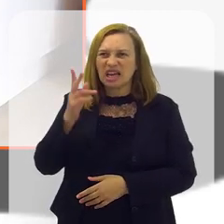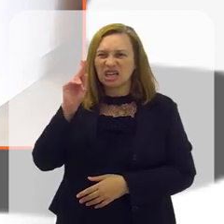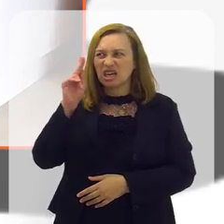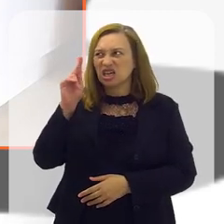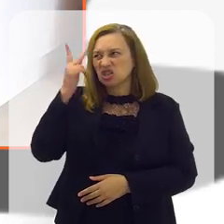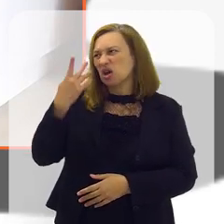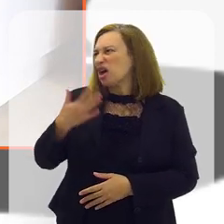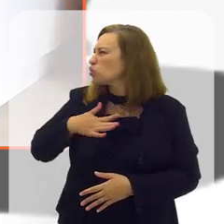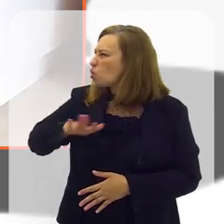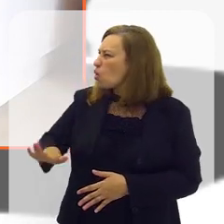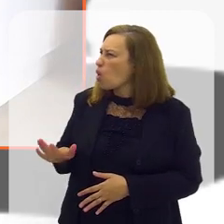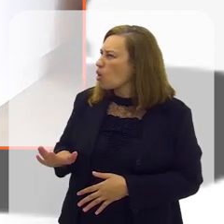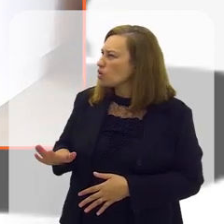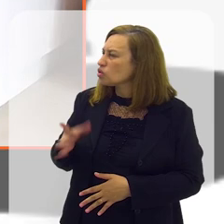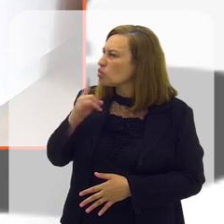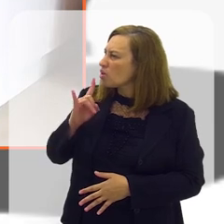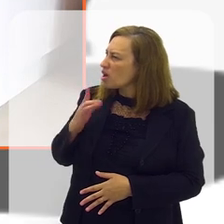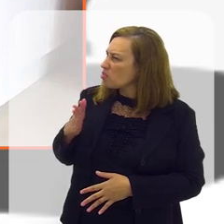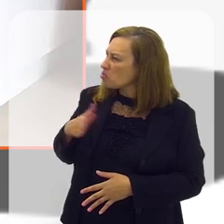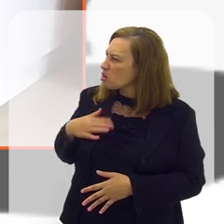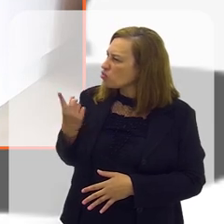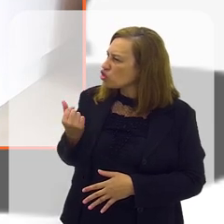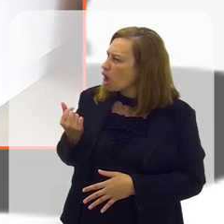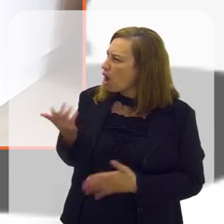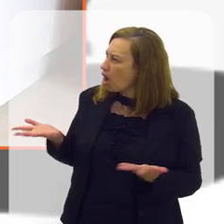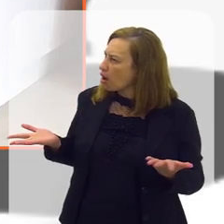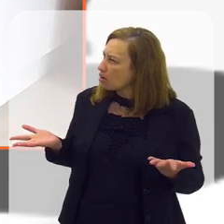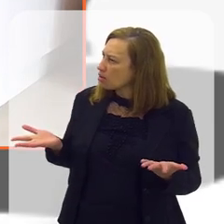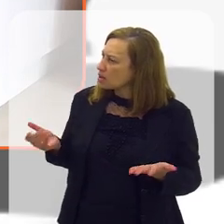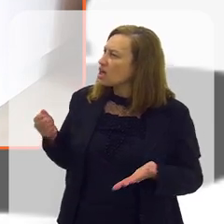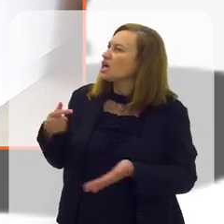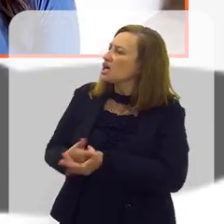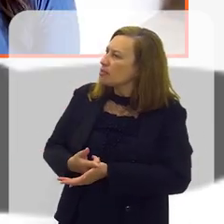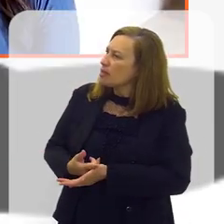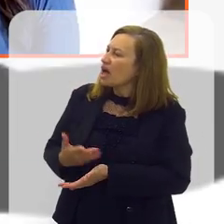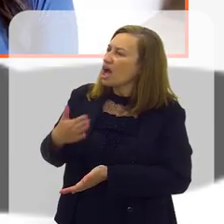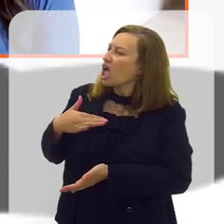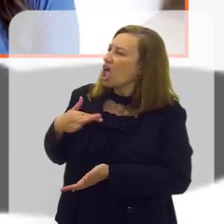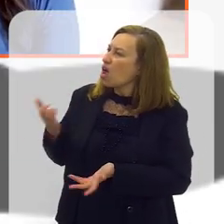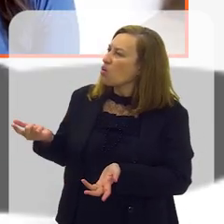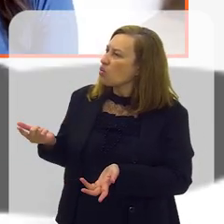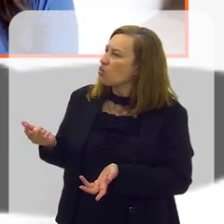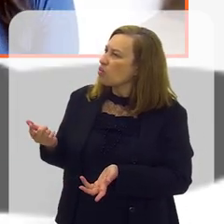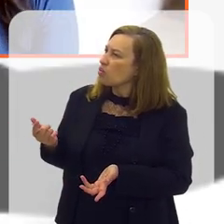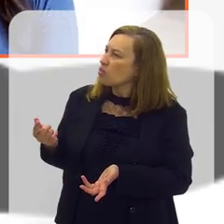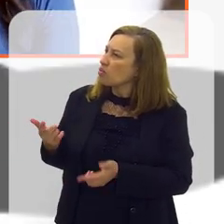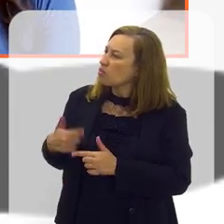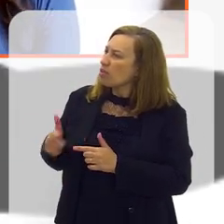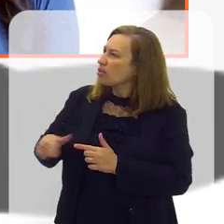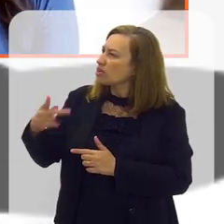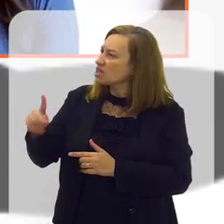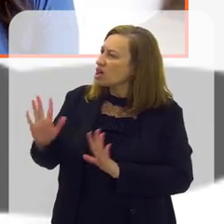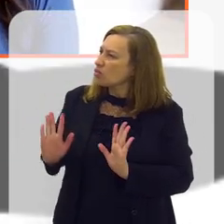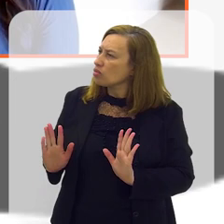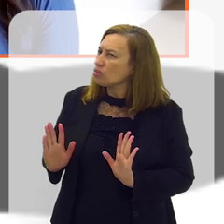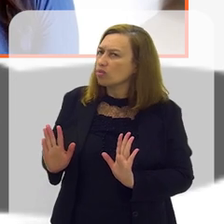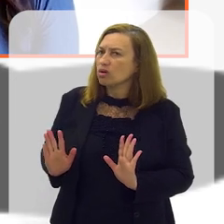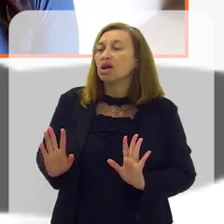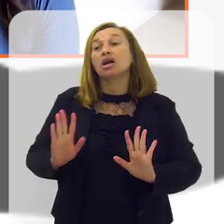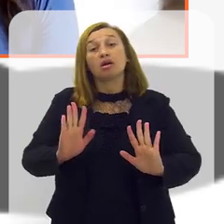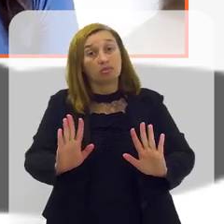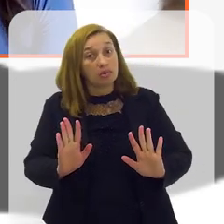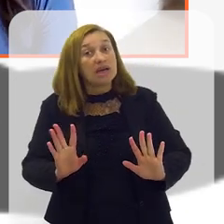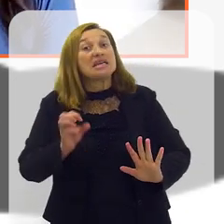bebida. Aquela história, não se mete, eu bebo com meu dinheiro. Quem paga sou eu, ninguém tem nada a ver com a minha vida.